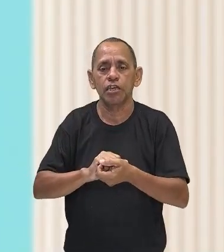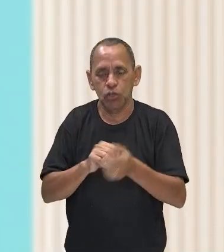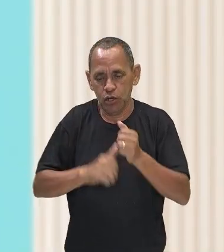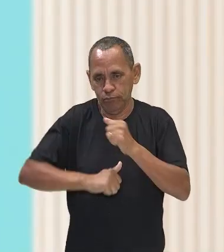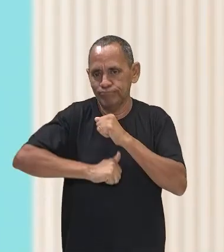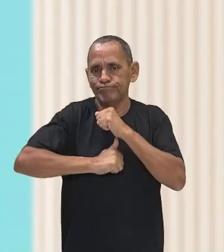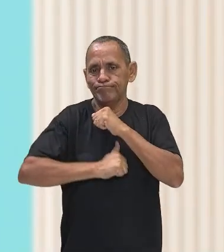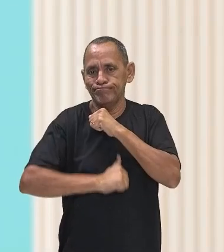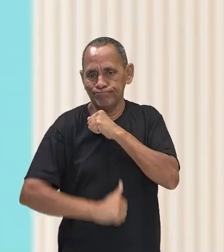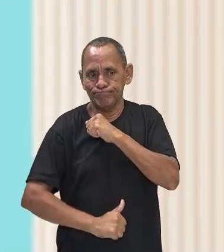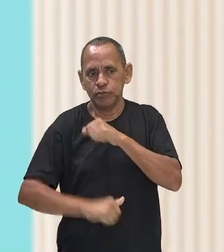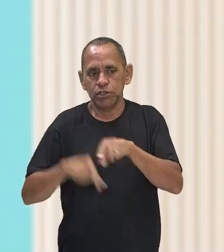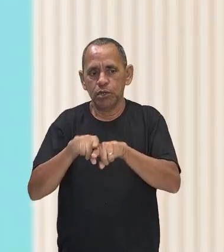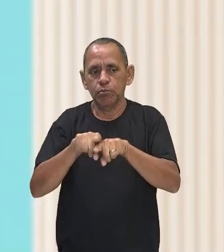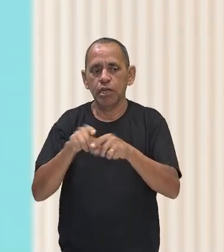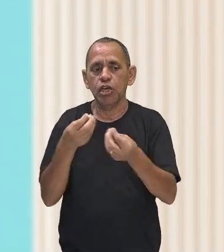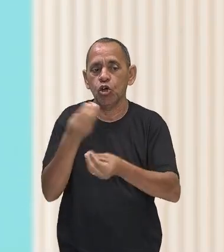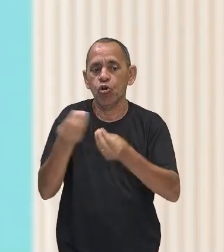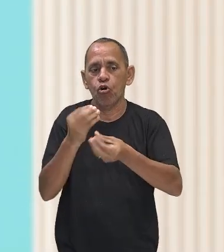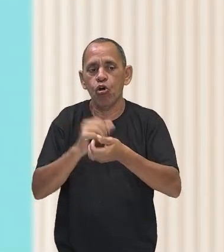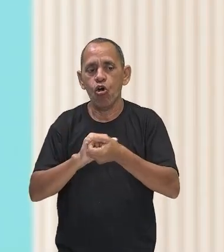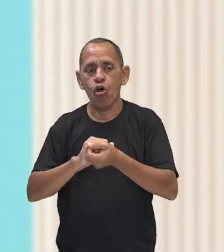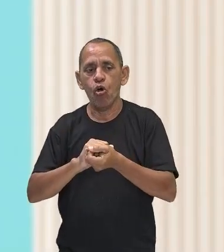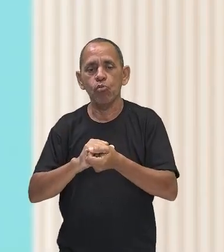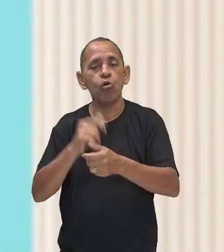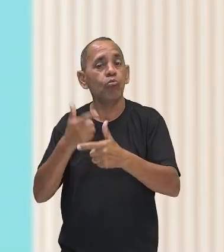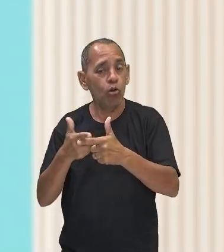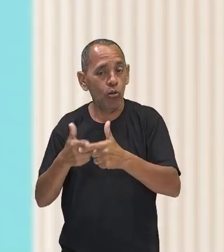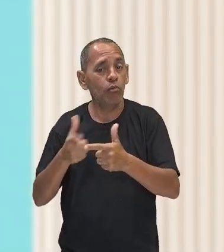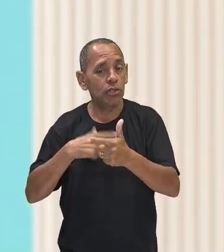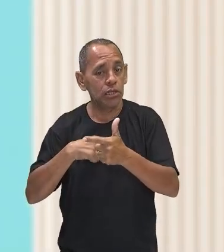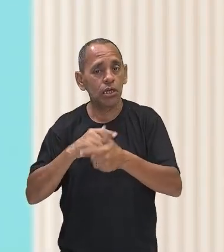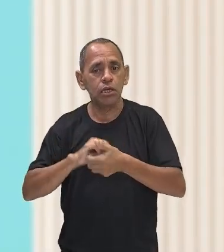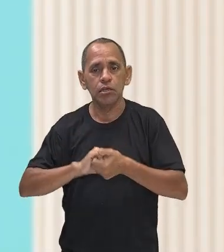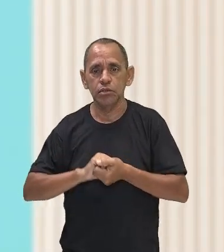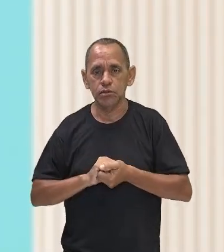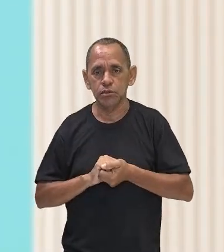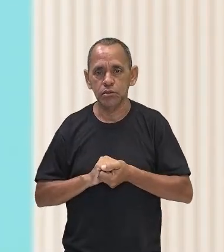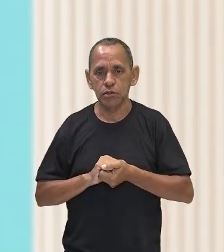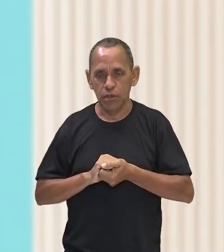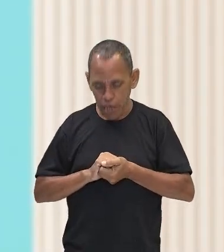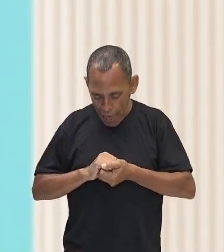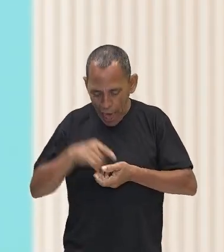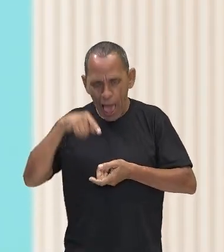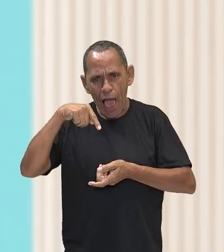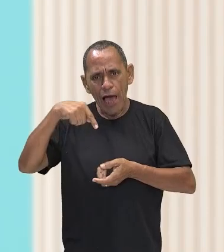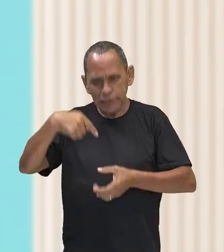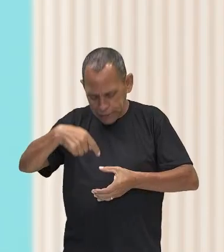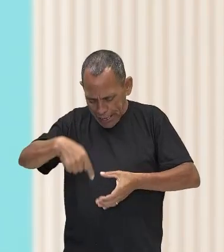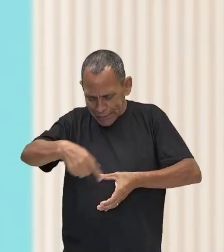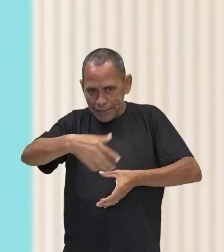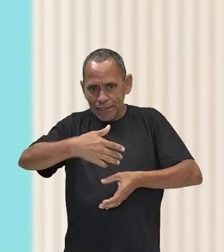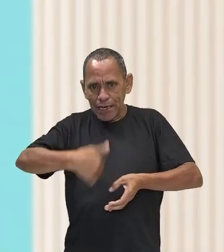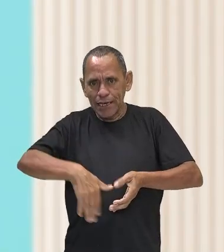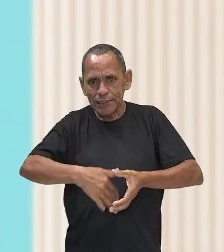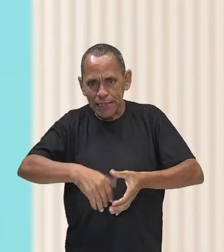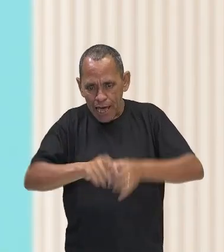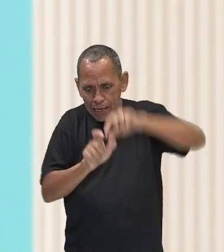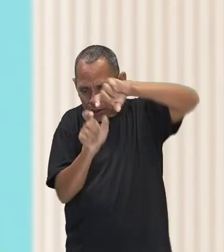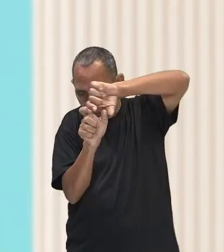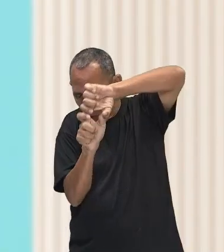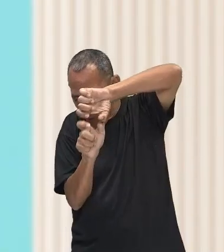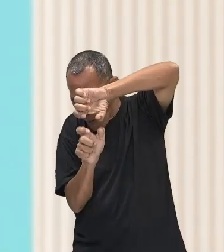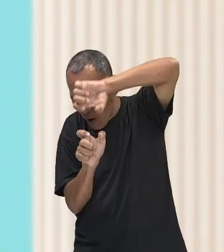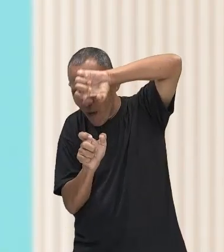toda essa inervação né dessa região do do da da pelvis né da bexiga do intestino